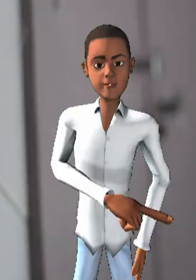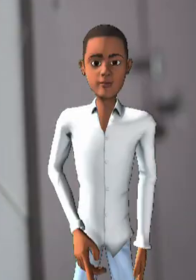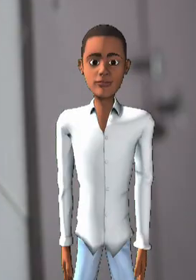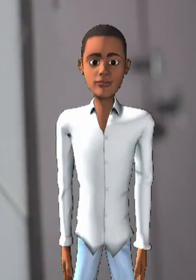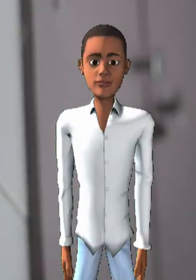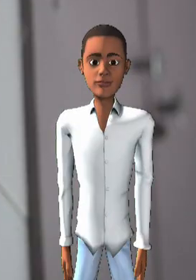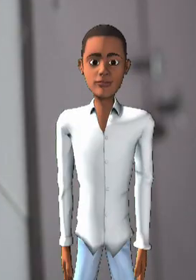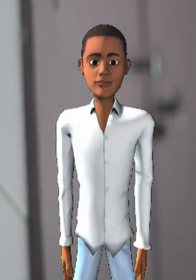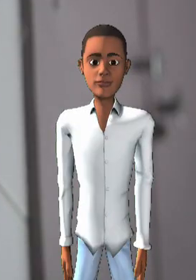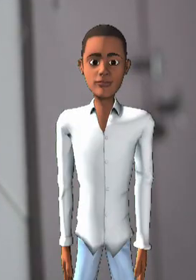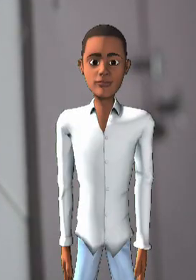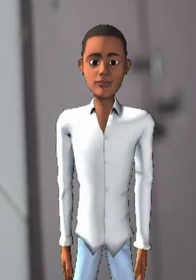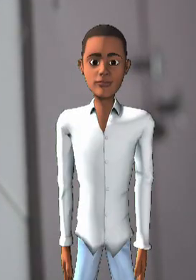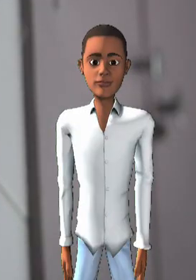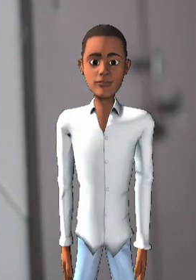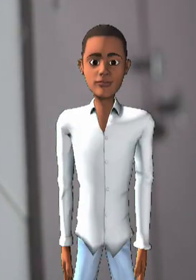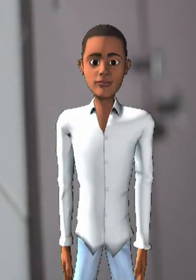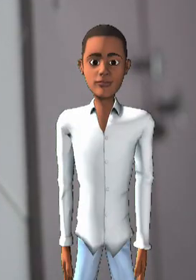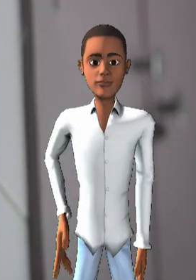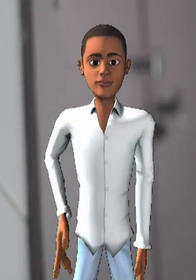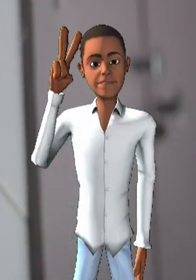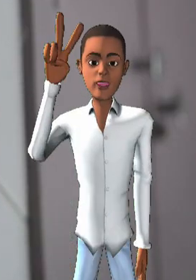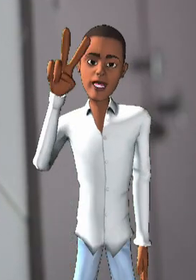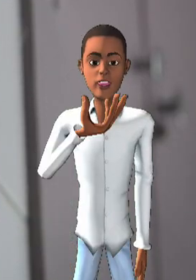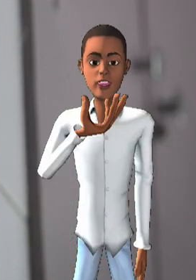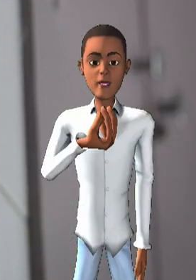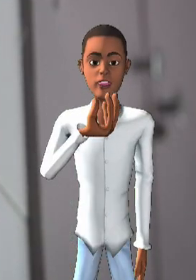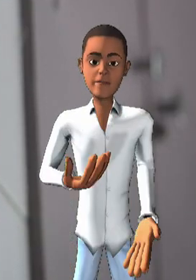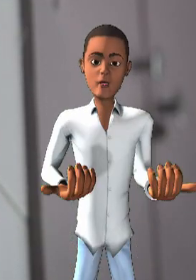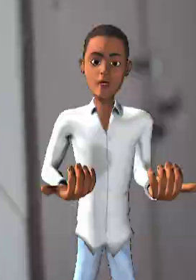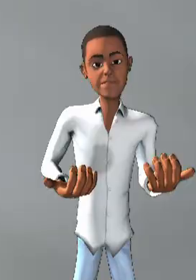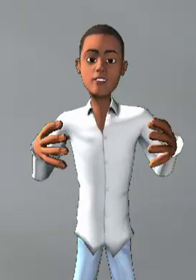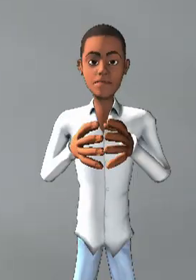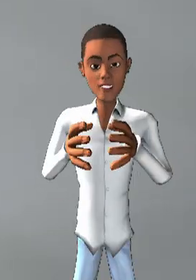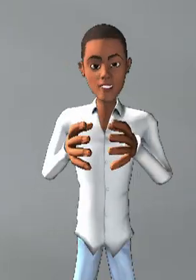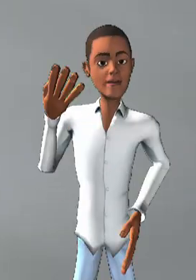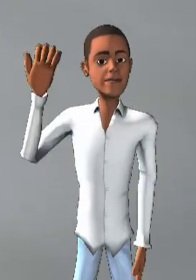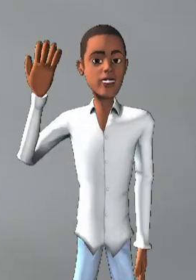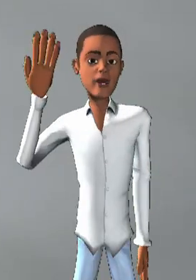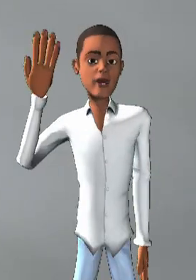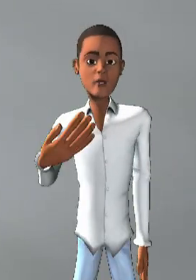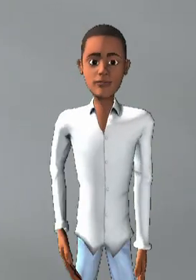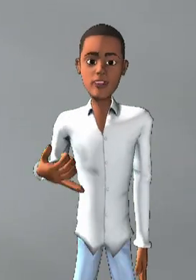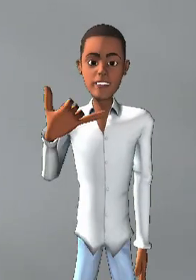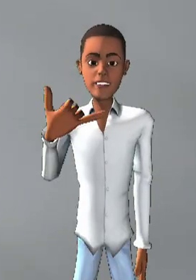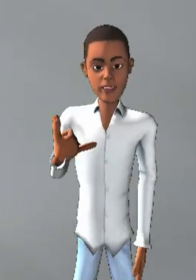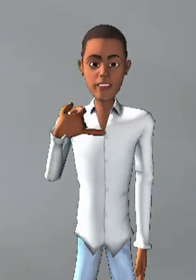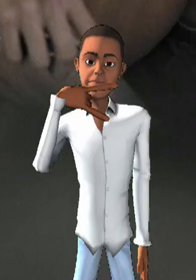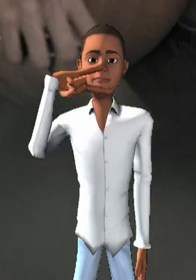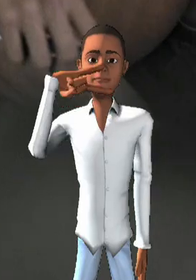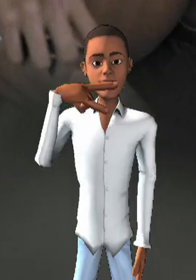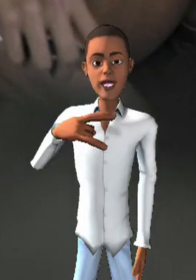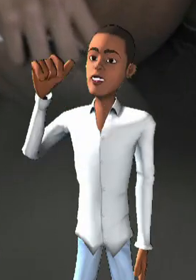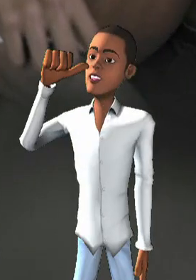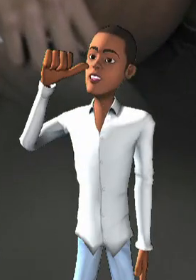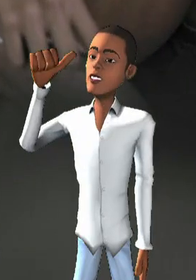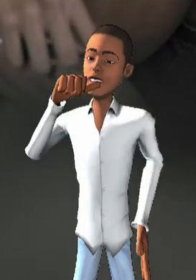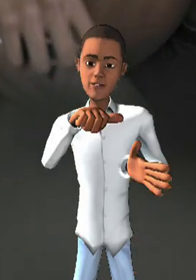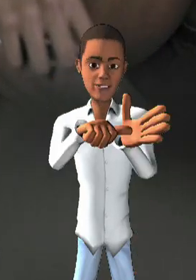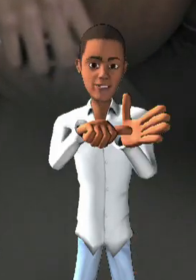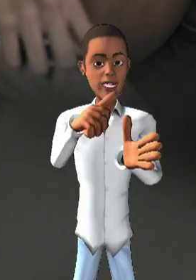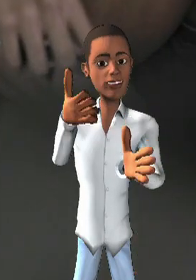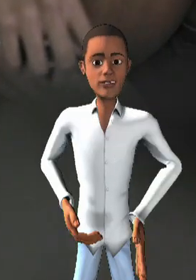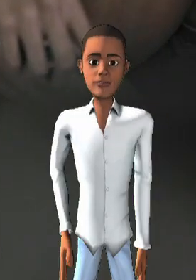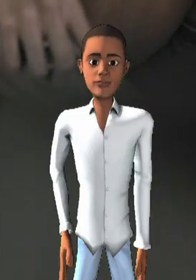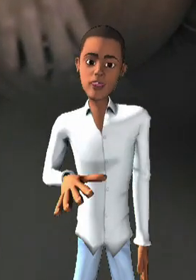potencialidade. Ventilador ligado. Eu lembro de um jovem do grupo passado e ele dizia que a primeira vez que ele